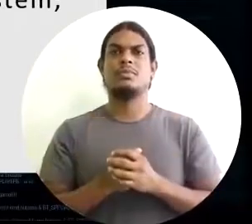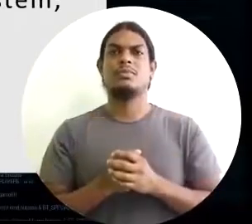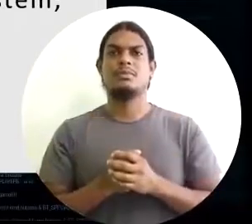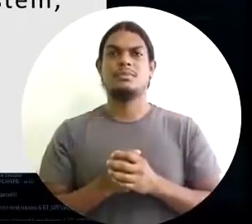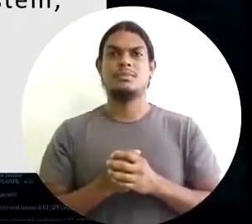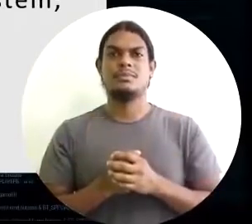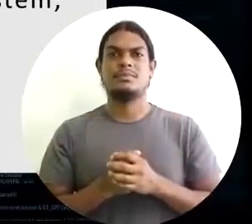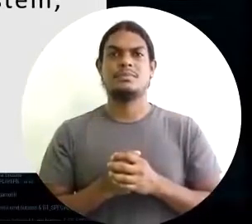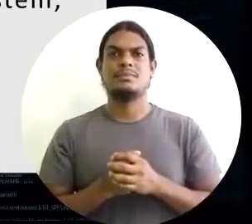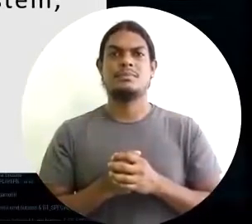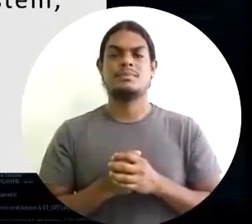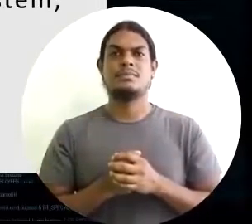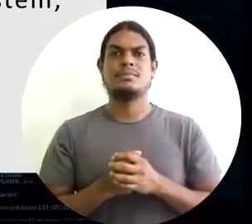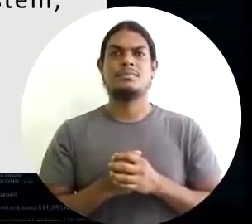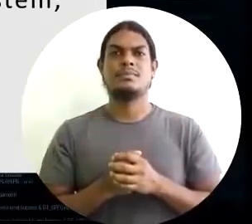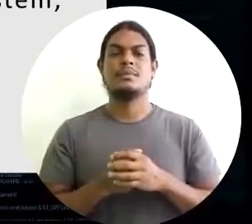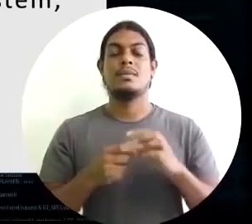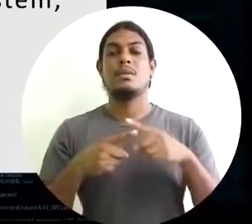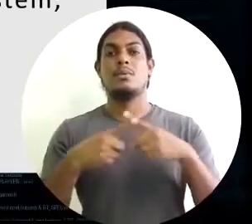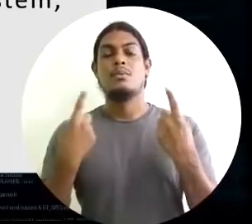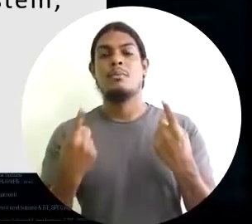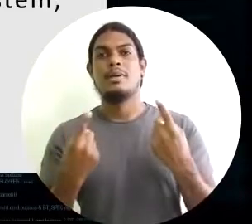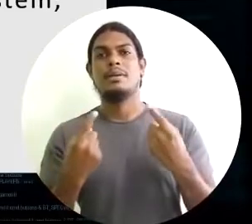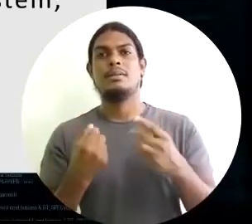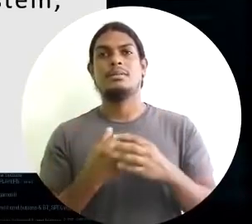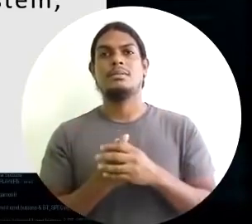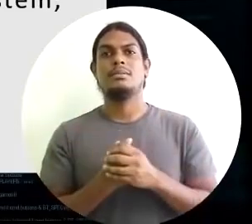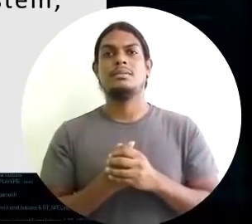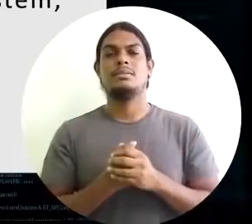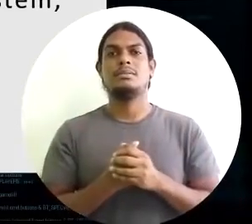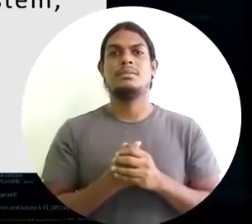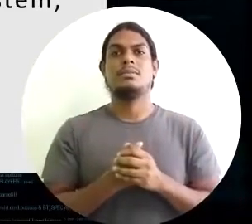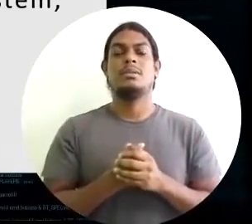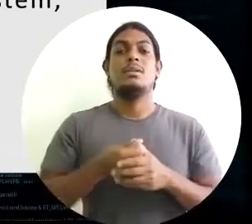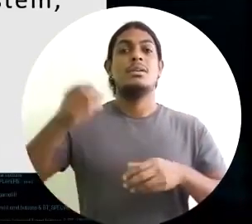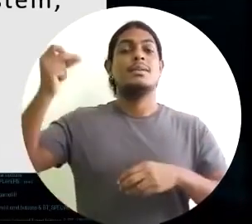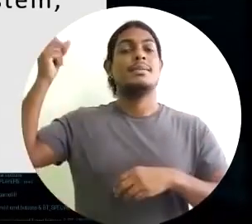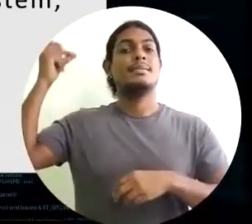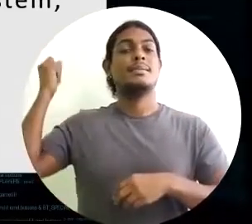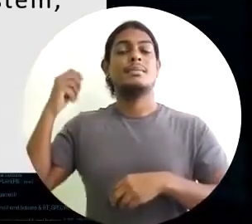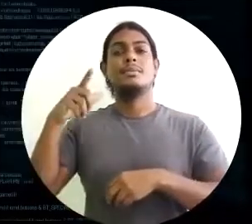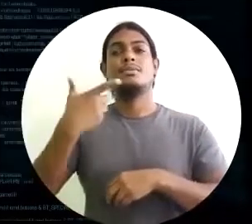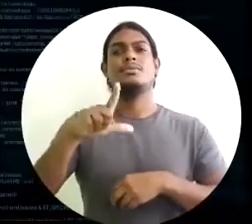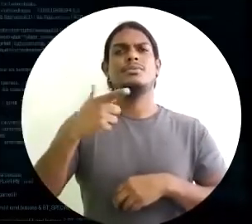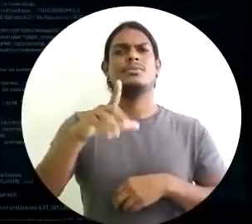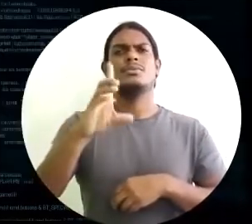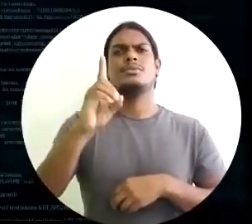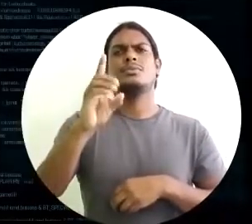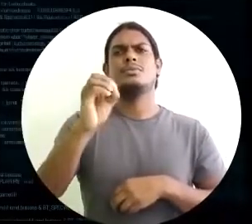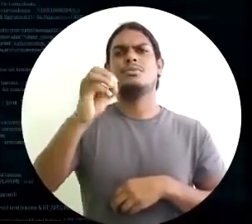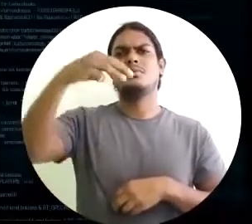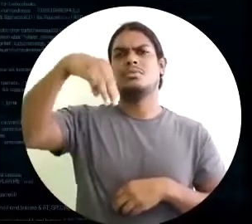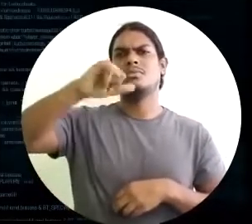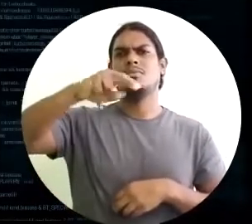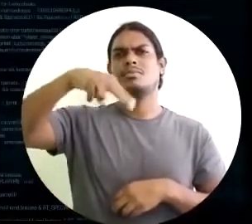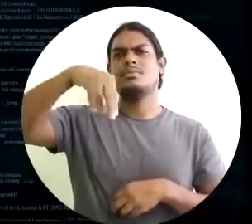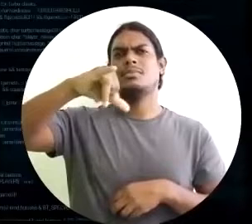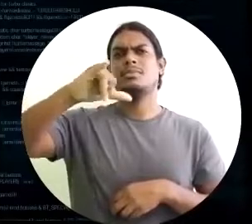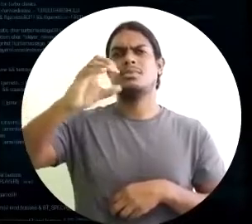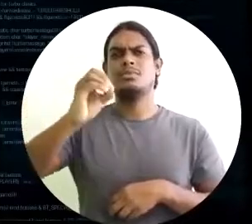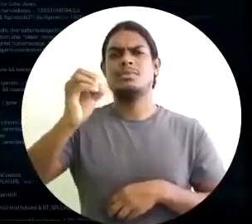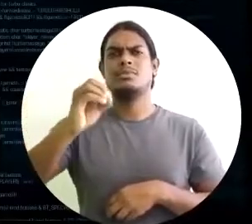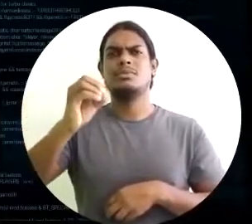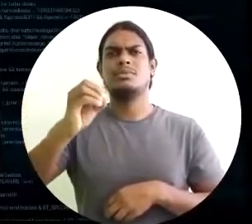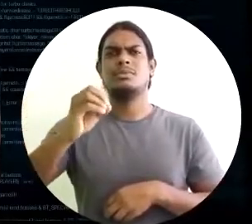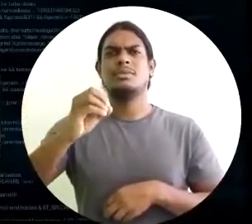nesse domínio. Só que, se você... antigamente a gente não tinha domínios, a gente tinha